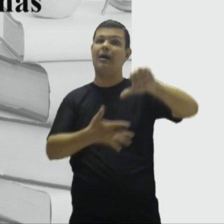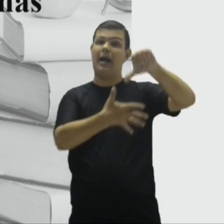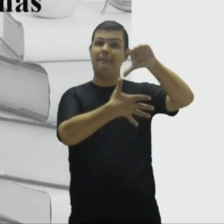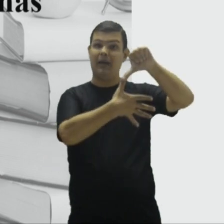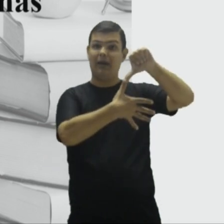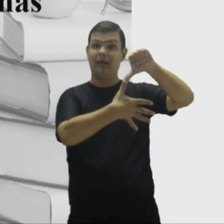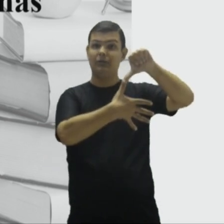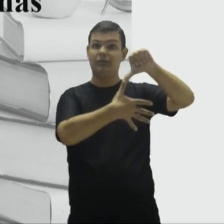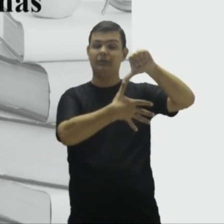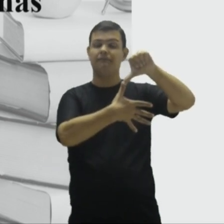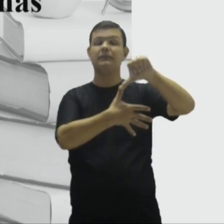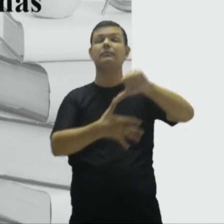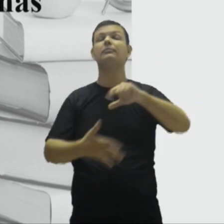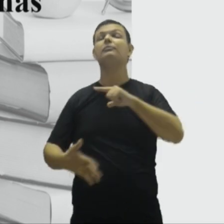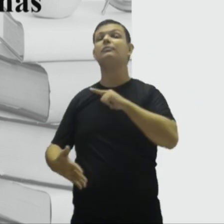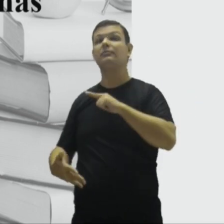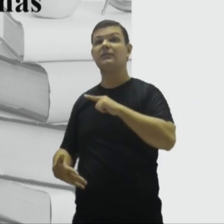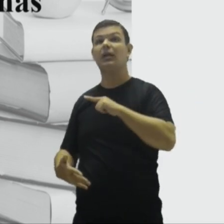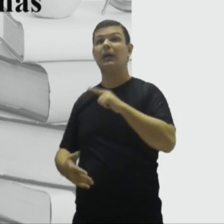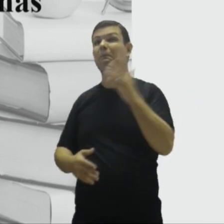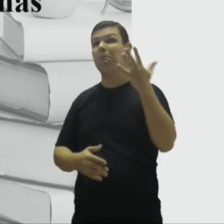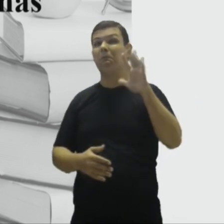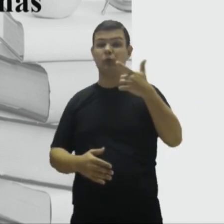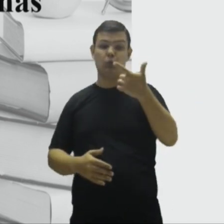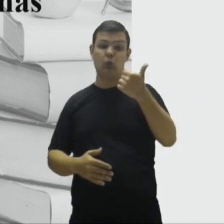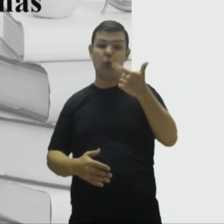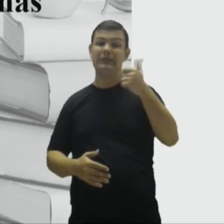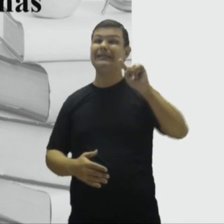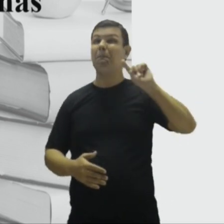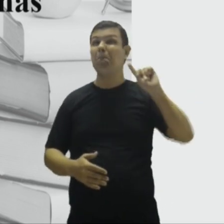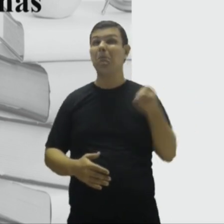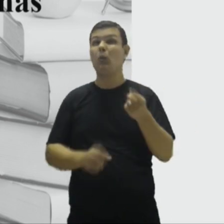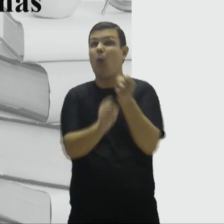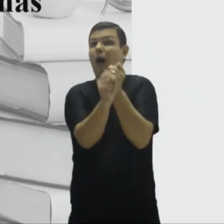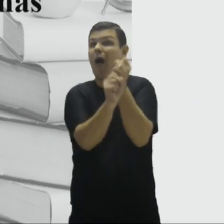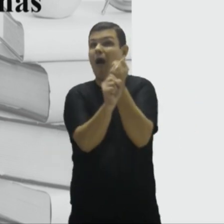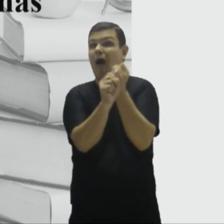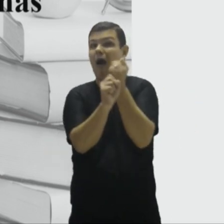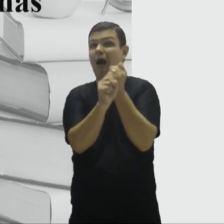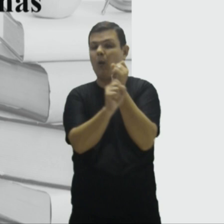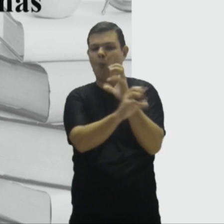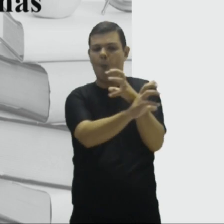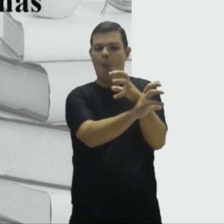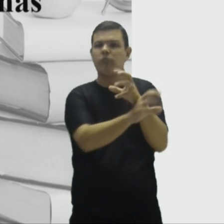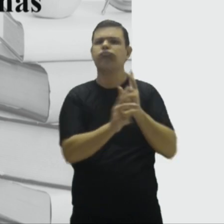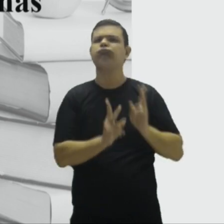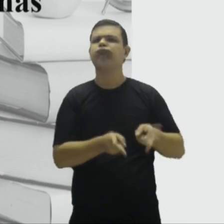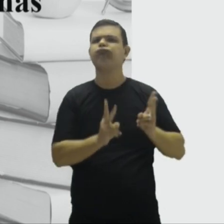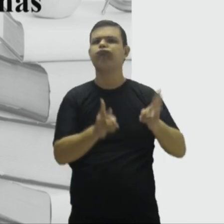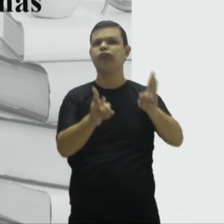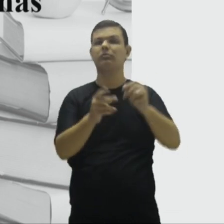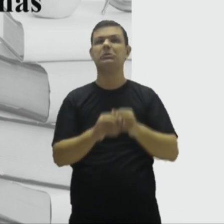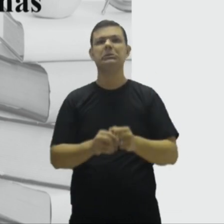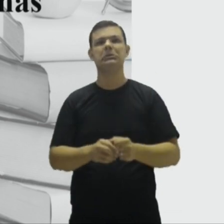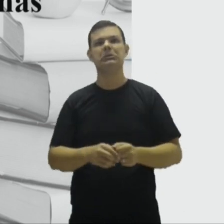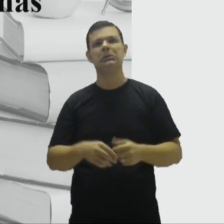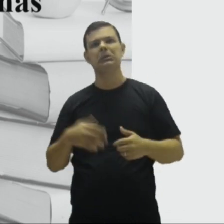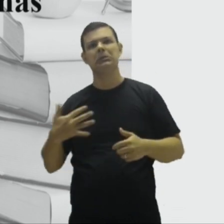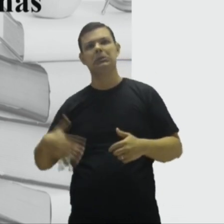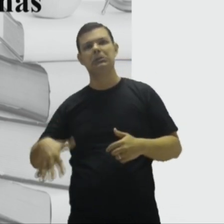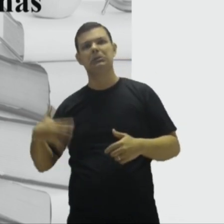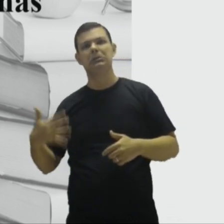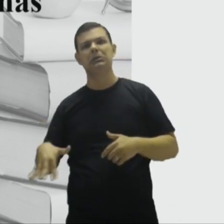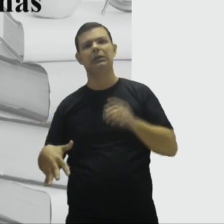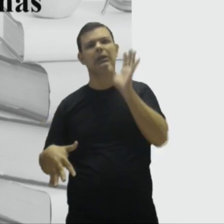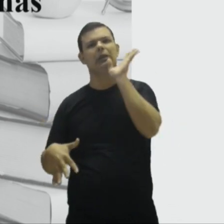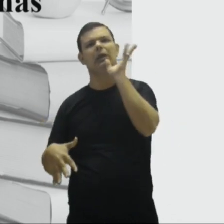Latina. Ele tem quase 12 mil anos de existência. Meu Deus, professor, um século demora